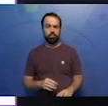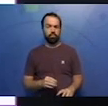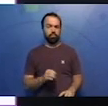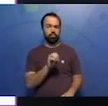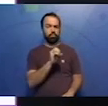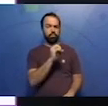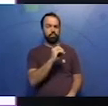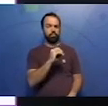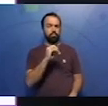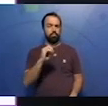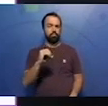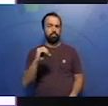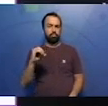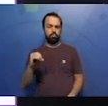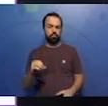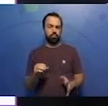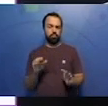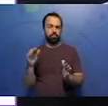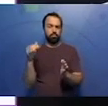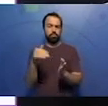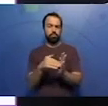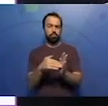000 e vai até